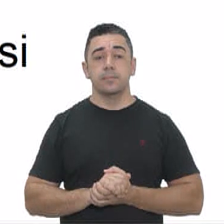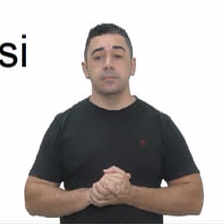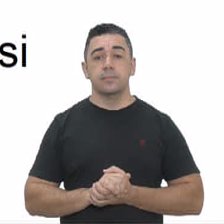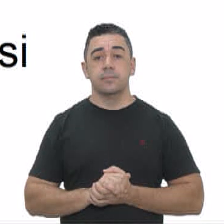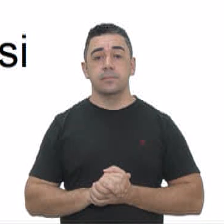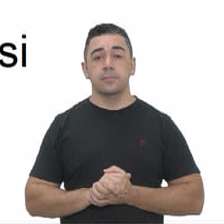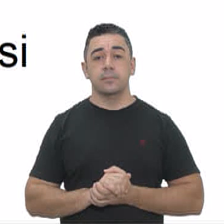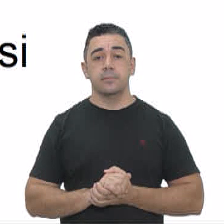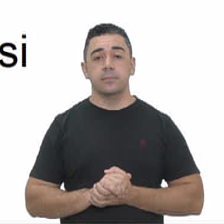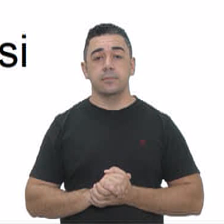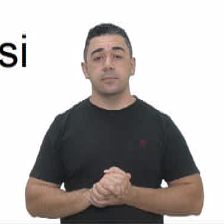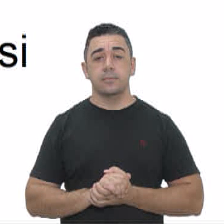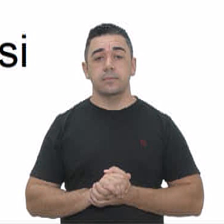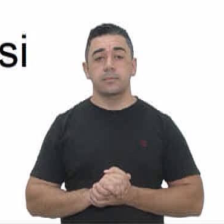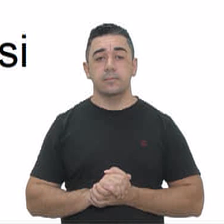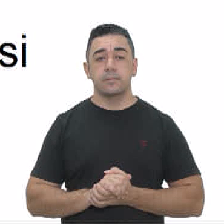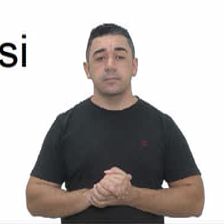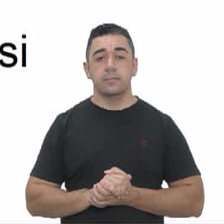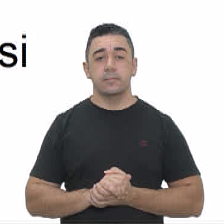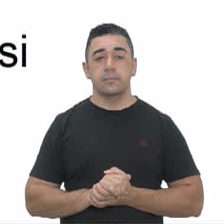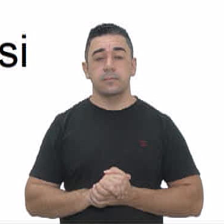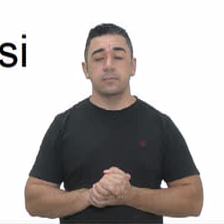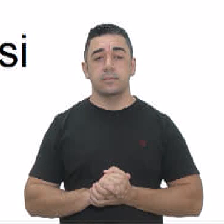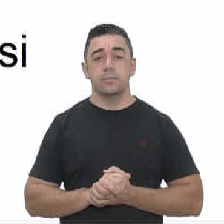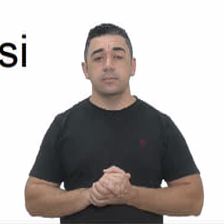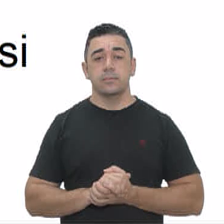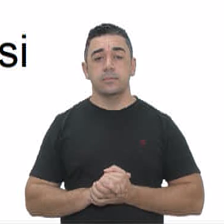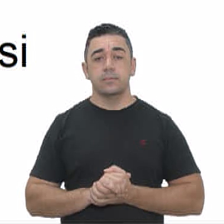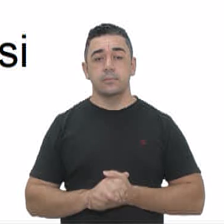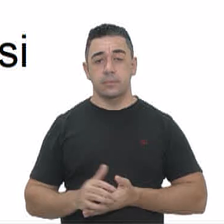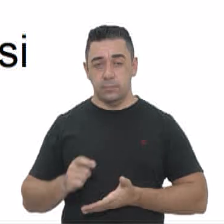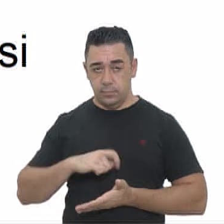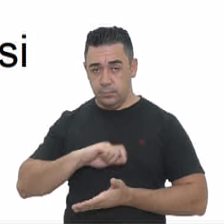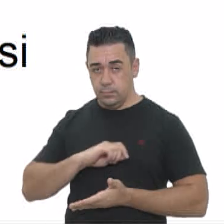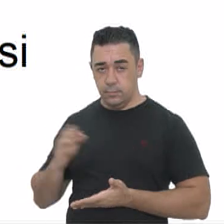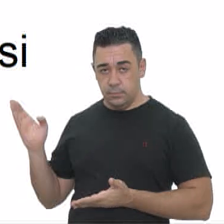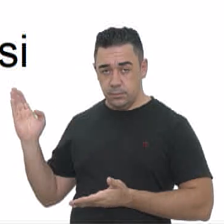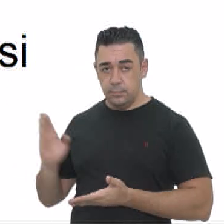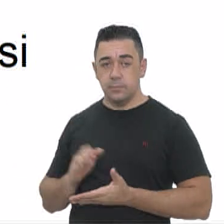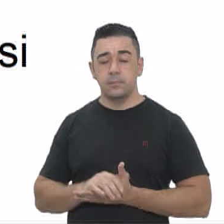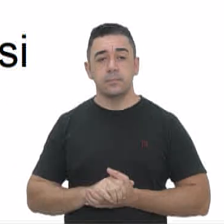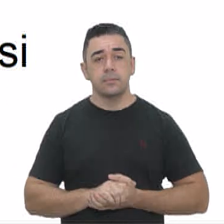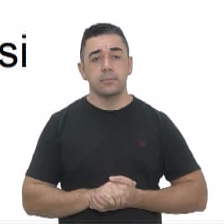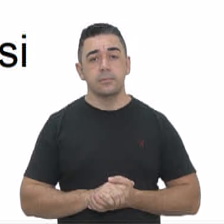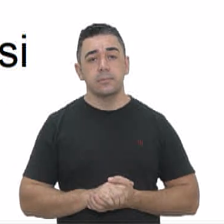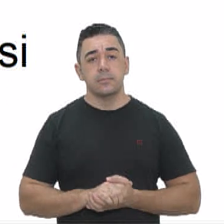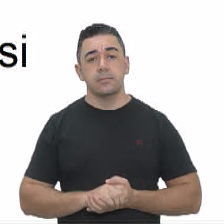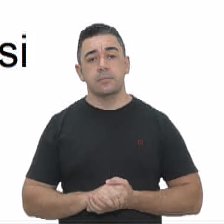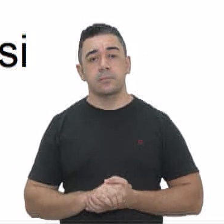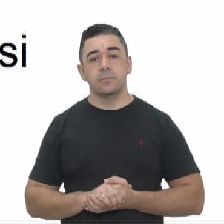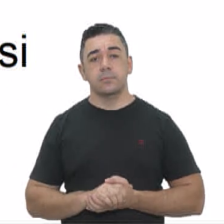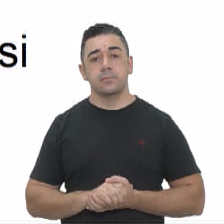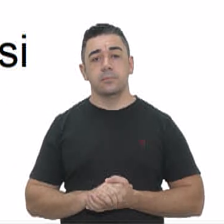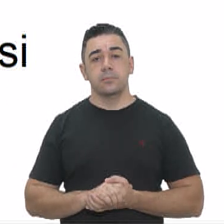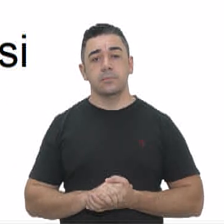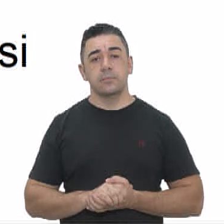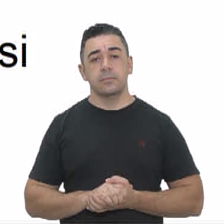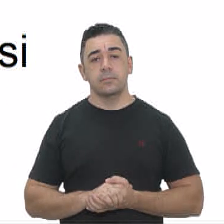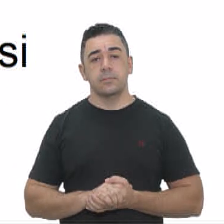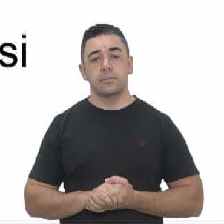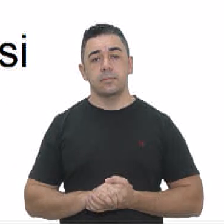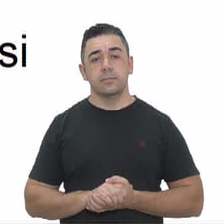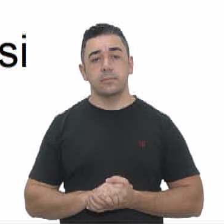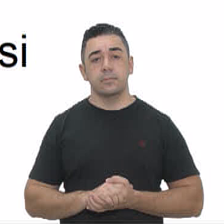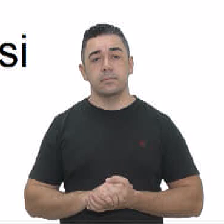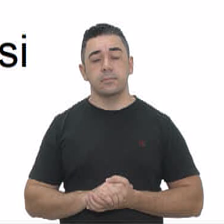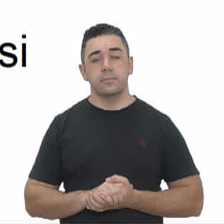precio es único, con excepción de la tarifa reducida, o